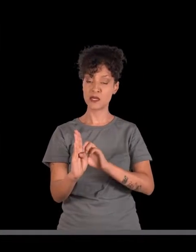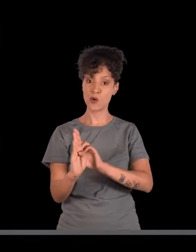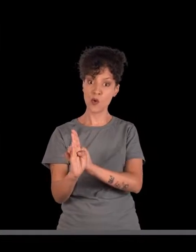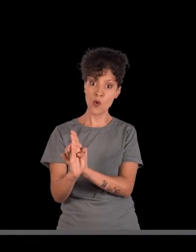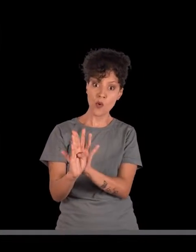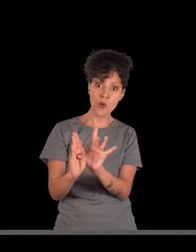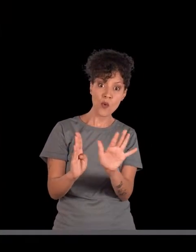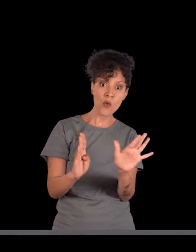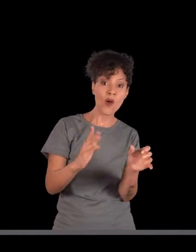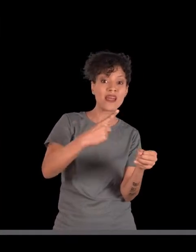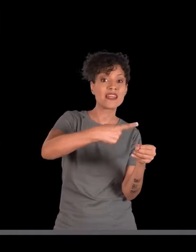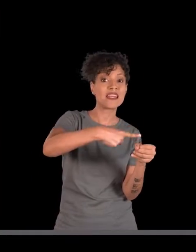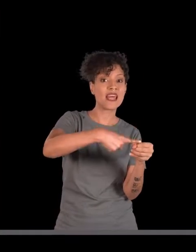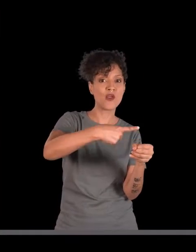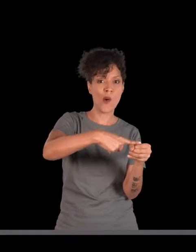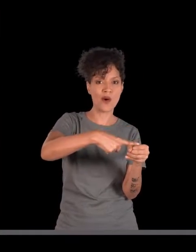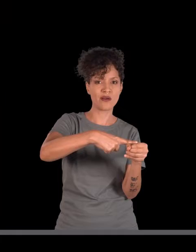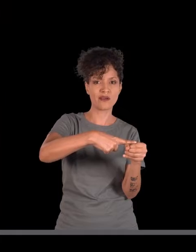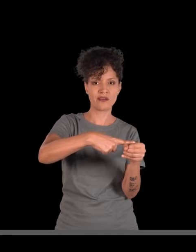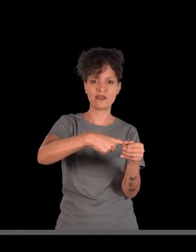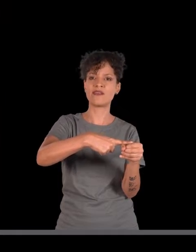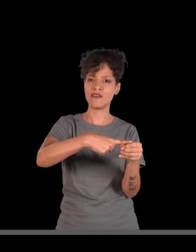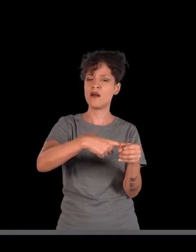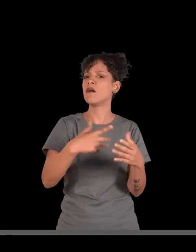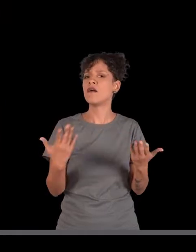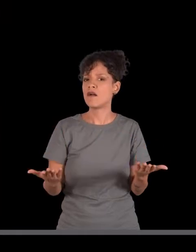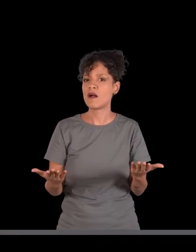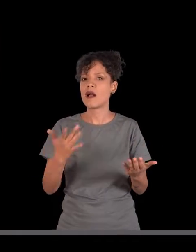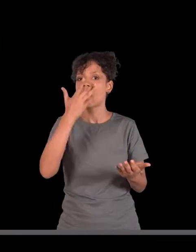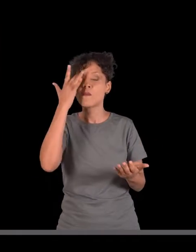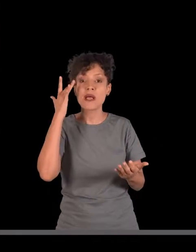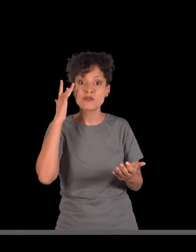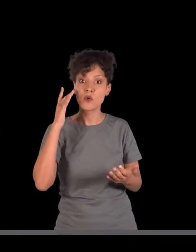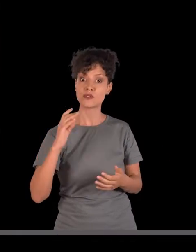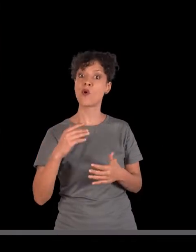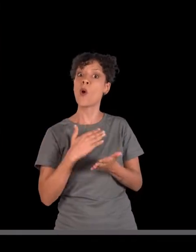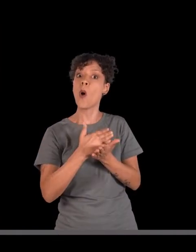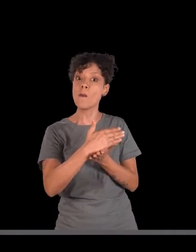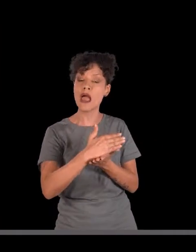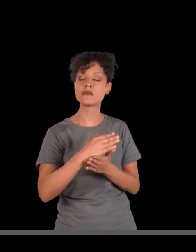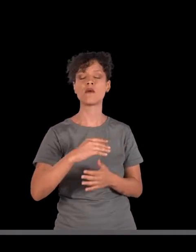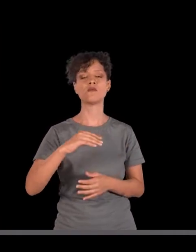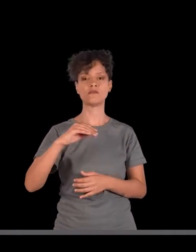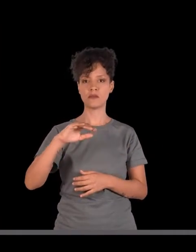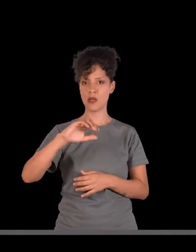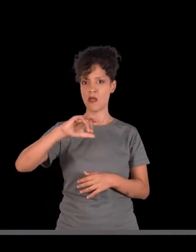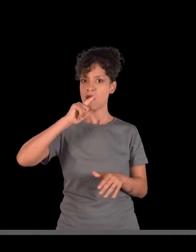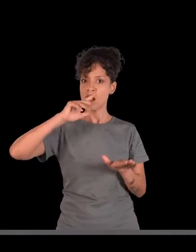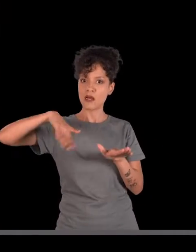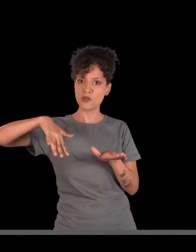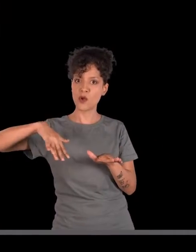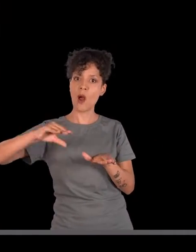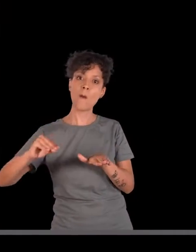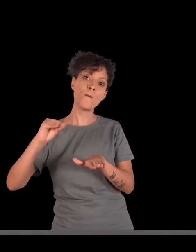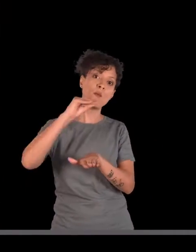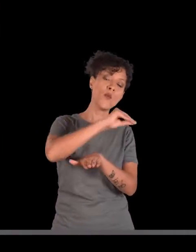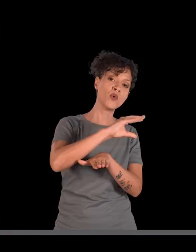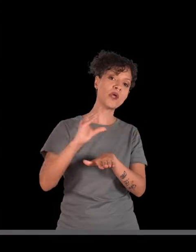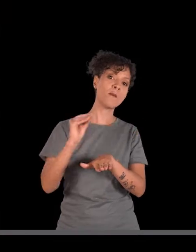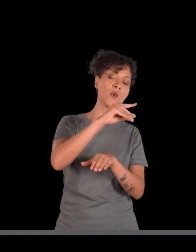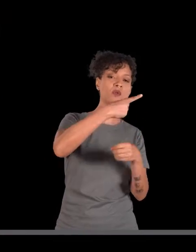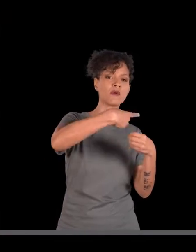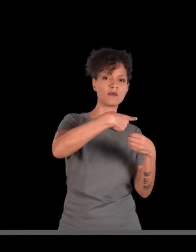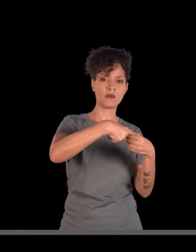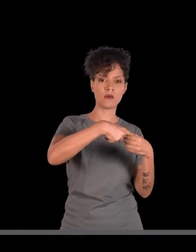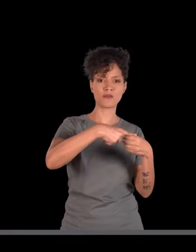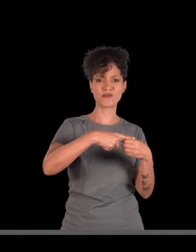interiorização da população no continente, ou seja, as pessoas vão começar a entrar no continente, porque a gente sabe que o litoral